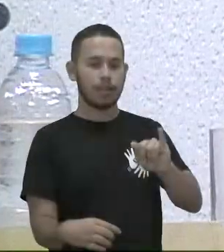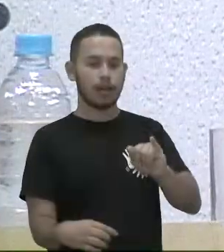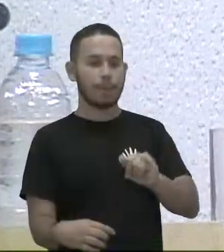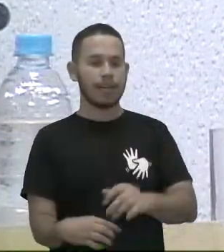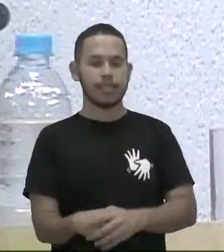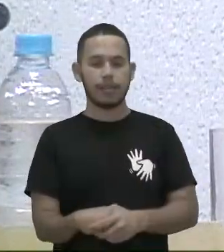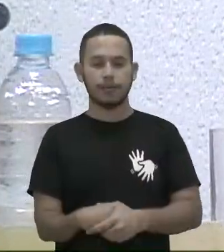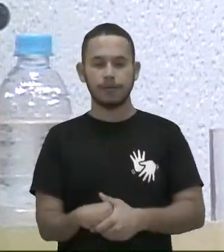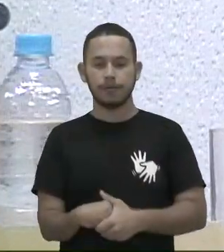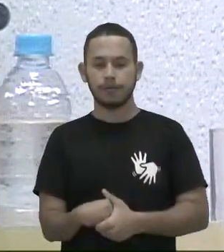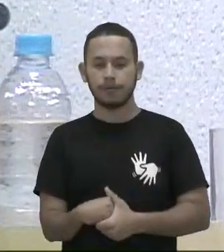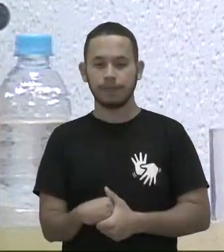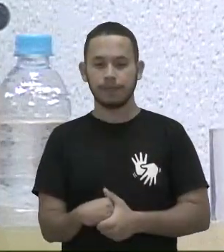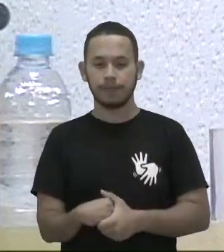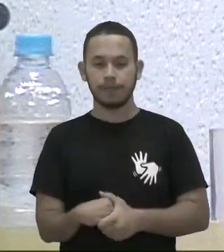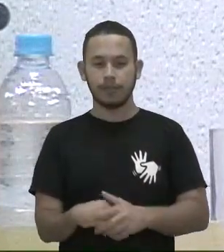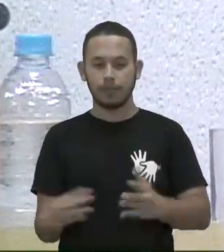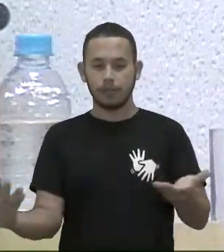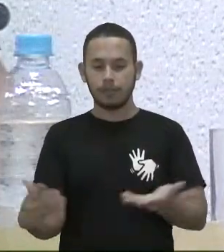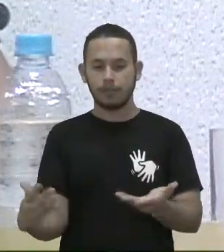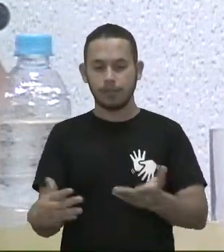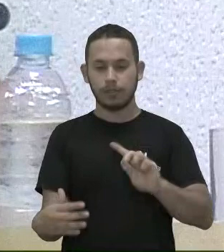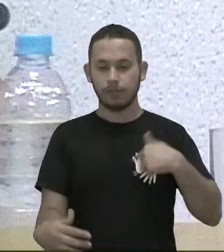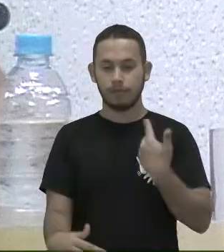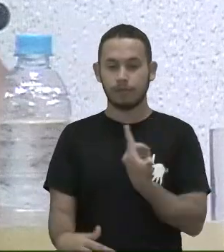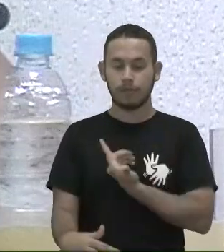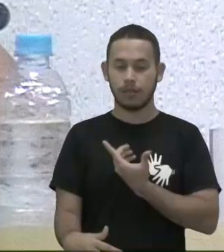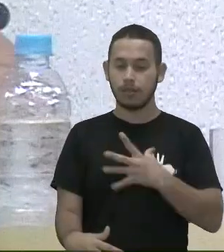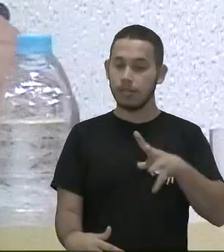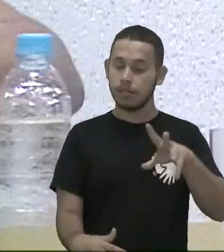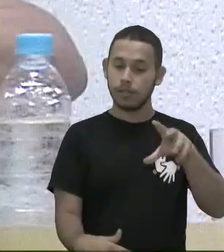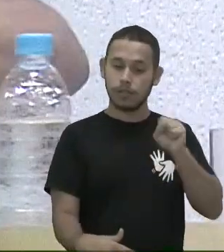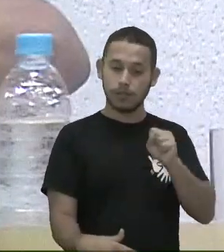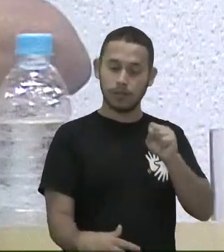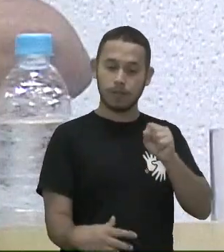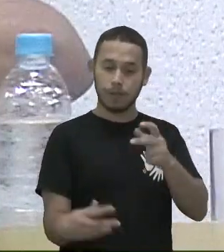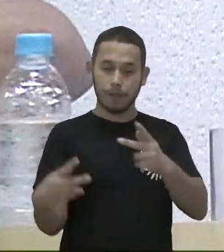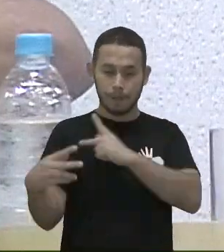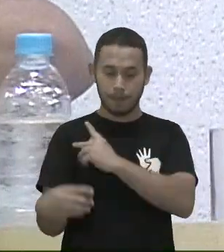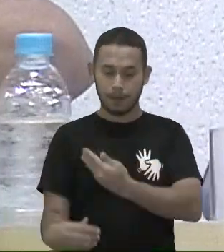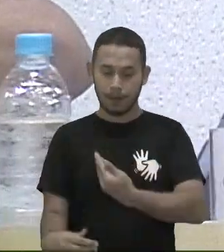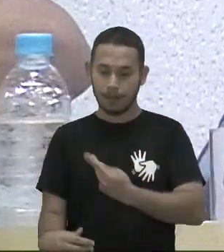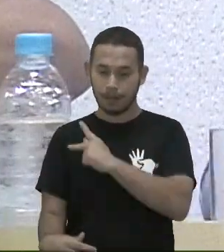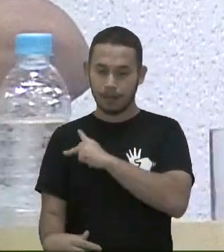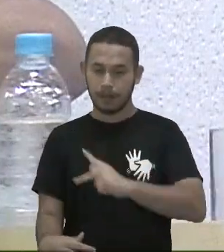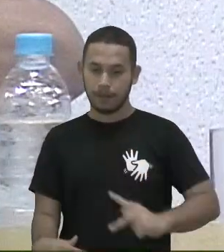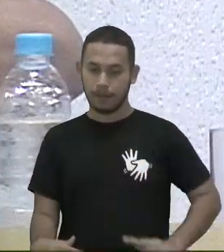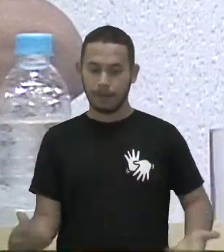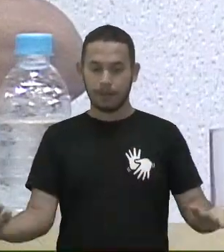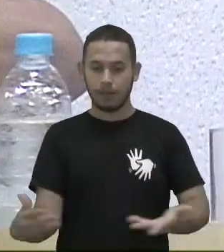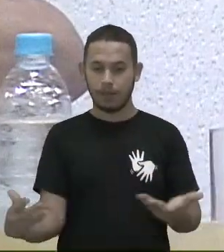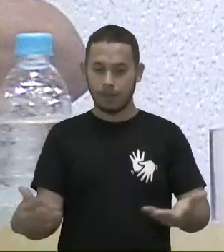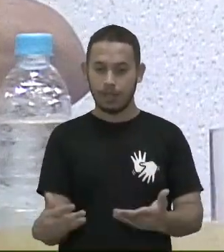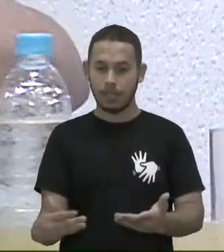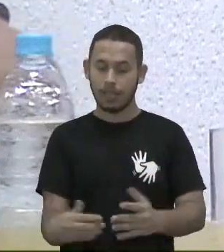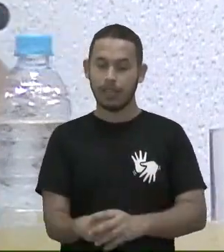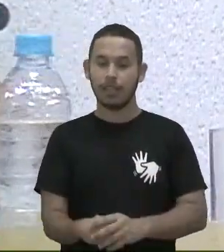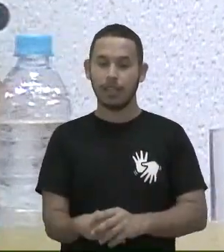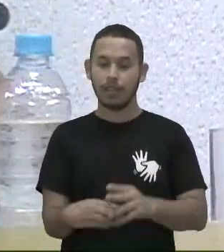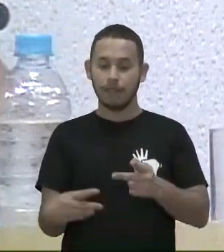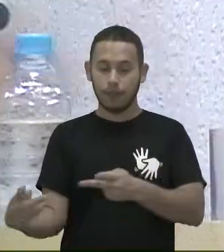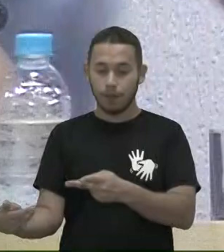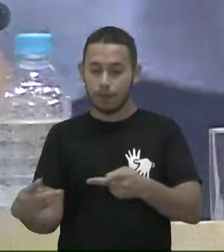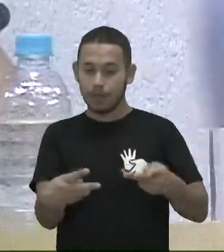16, onde hoje nós ouviríamos o senhor prefeito, né? Prefeito municipal recebeu o